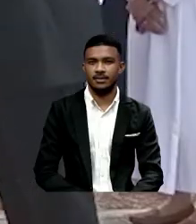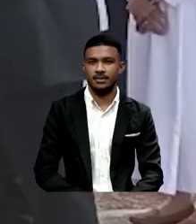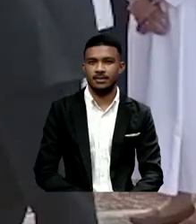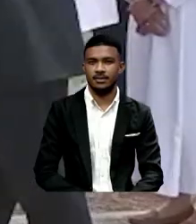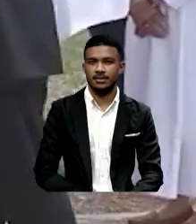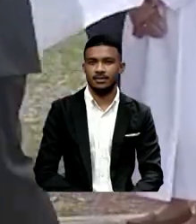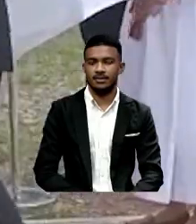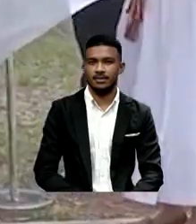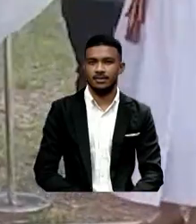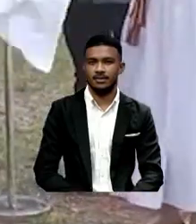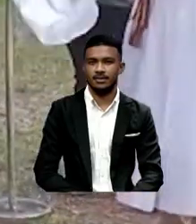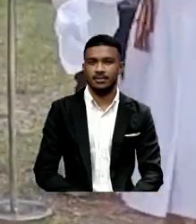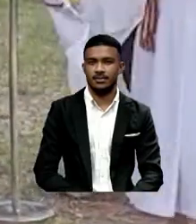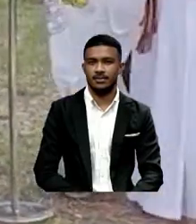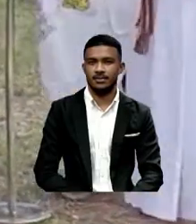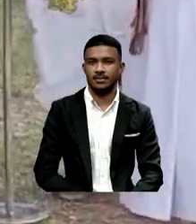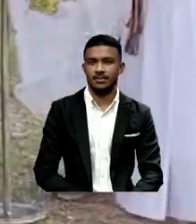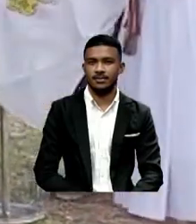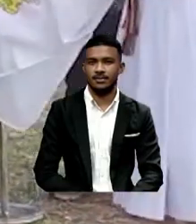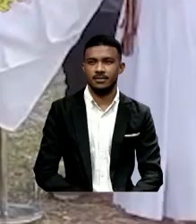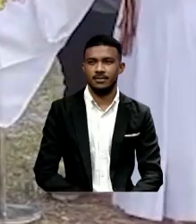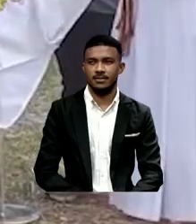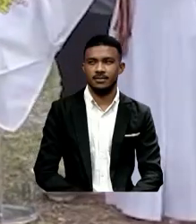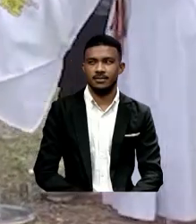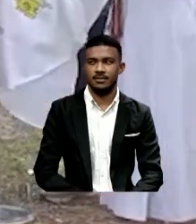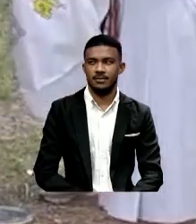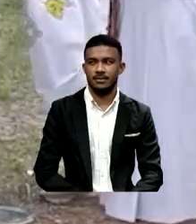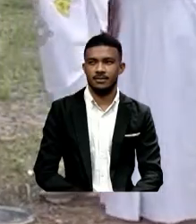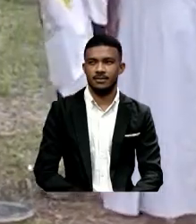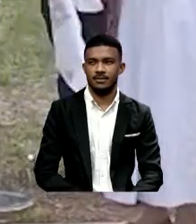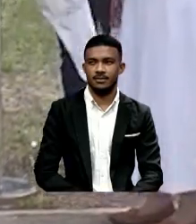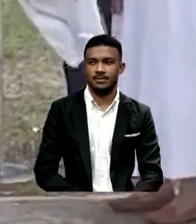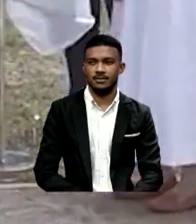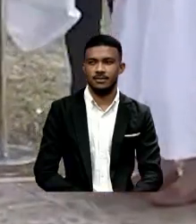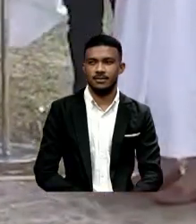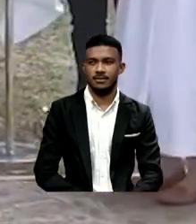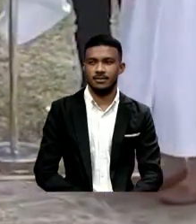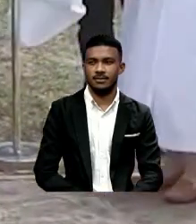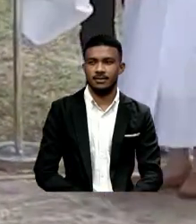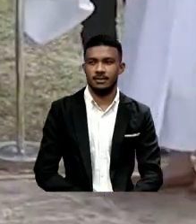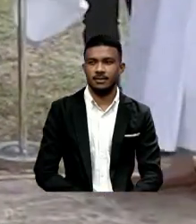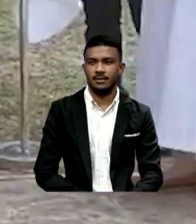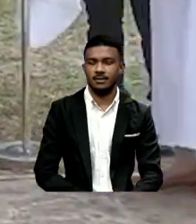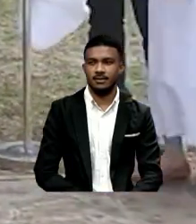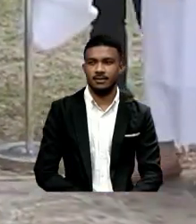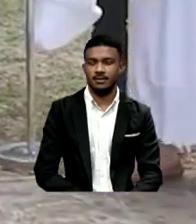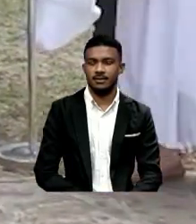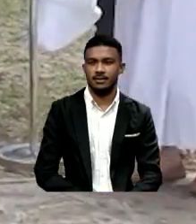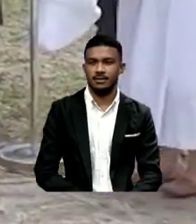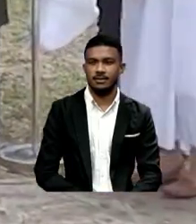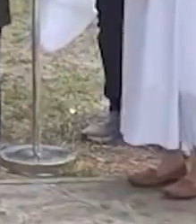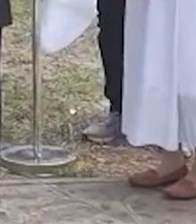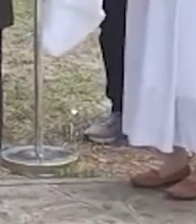Enviado especial e extraordinário Presidente da República Carola Xanana Guzmão, Atole Hirakne e a Vaticano, Moloch Filamai